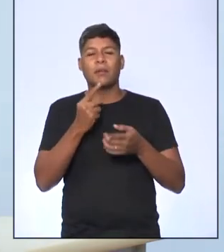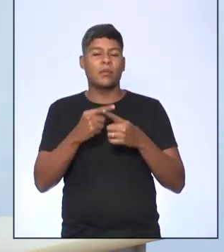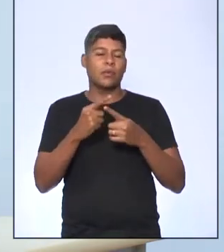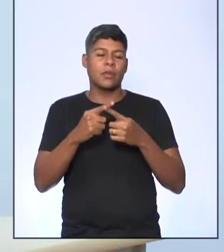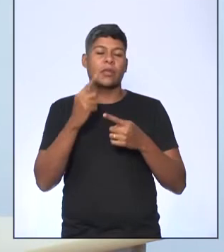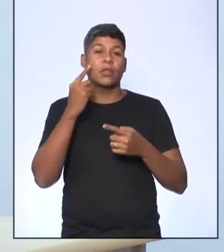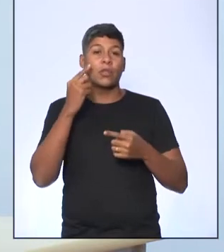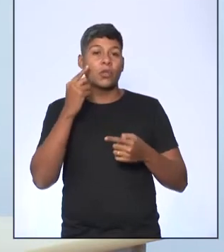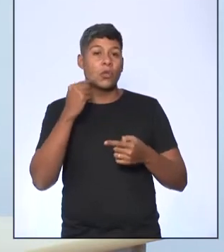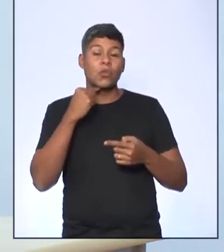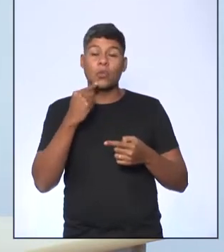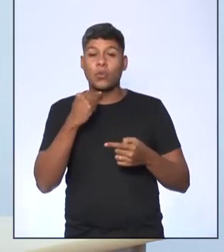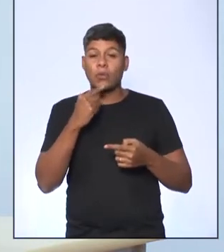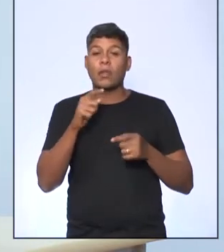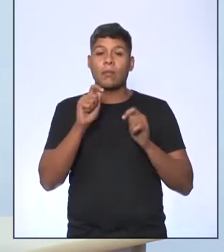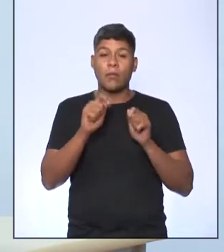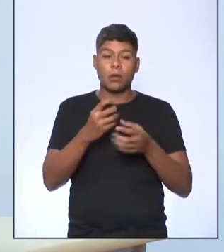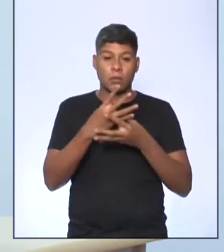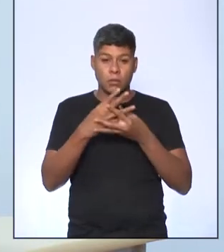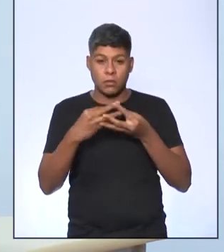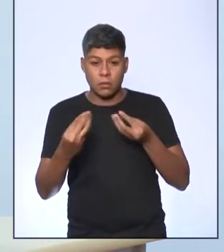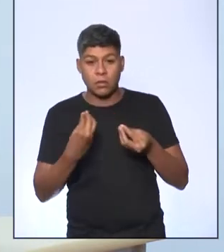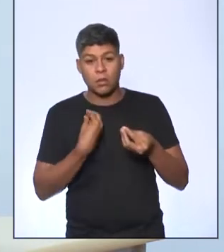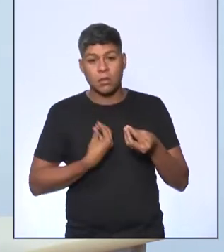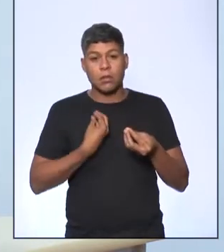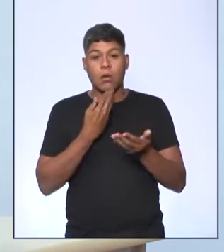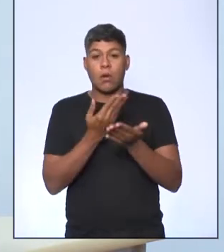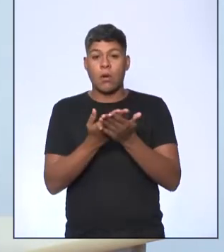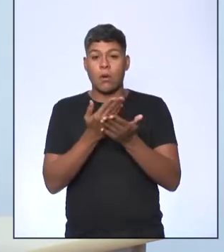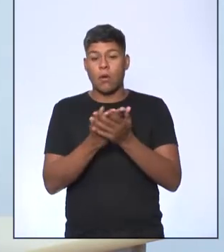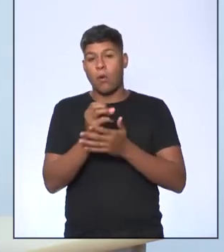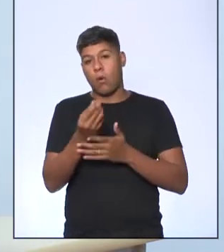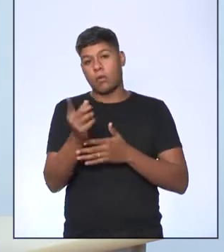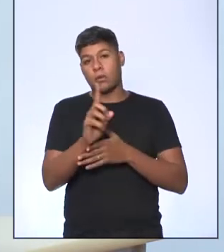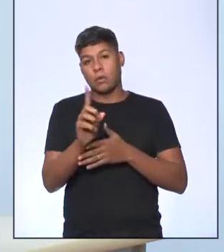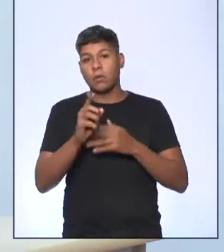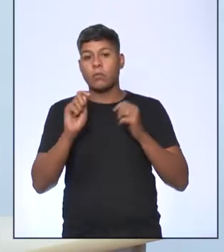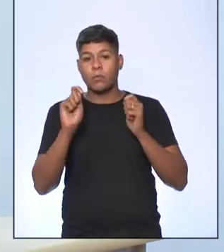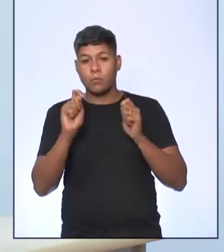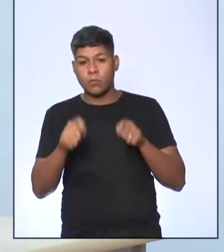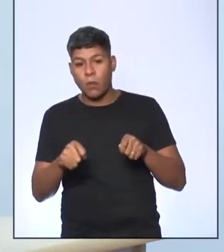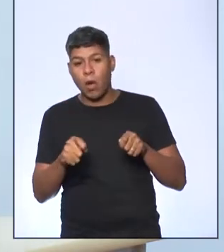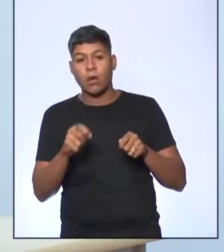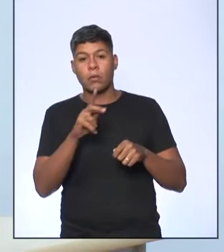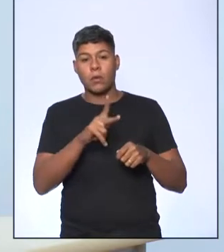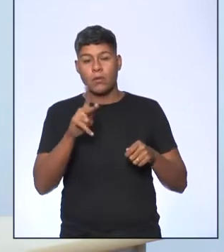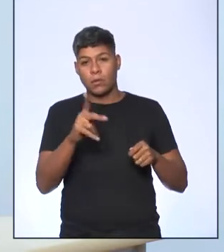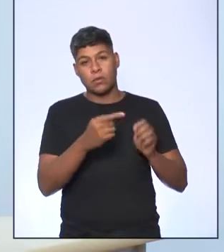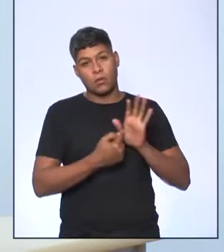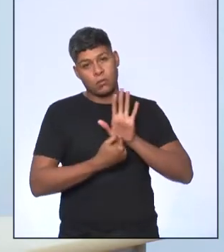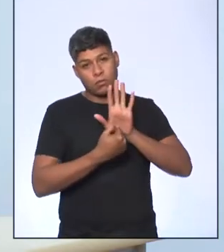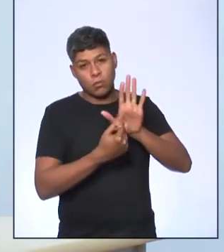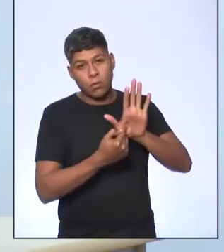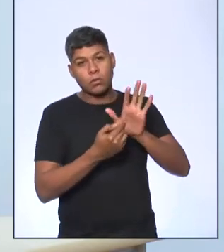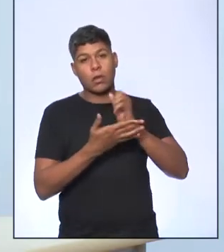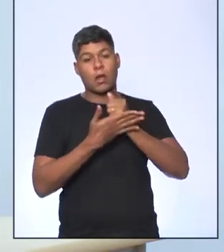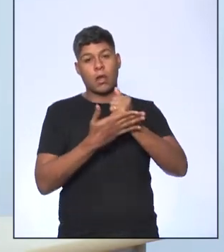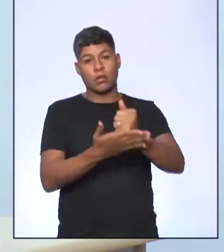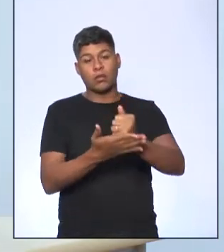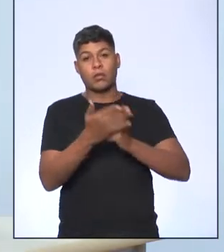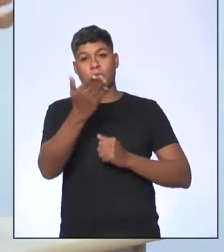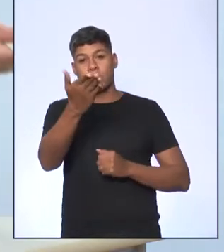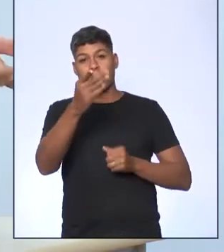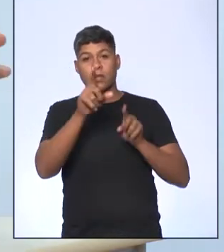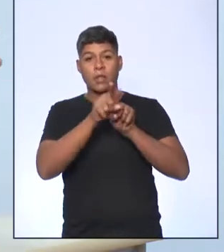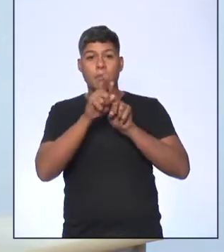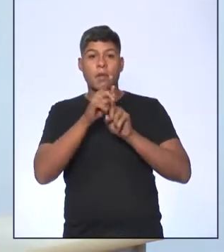essas dúvidas, elas podem ser sanadas no decorrer da aula ou não. Então, vocês podem levar para os seus professores, para que eles ajudem vocês. Pode